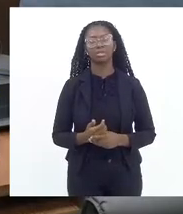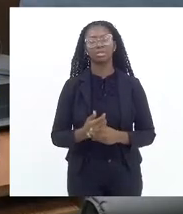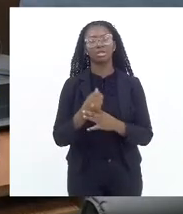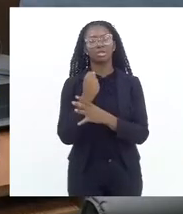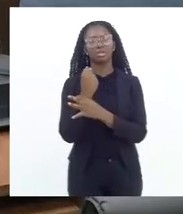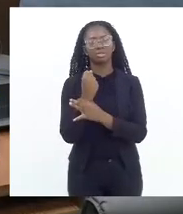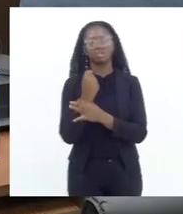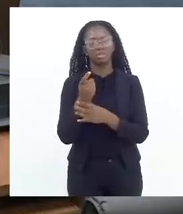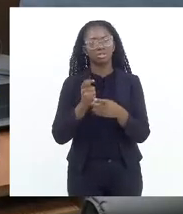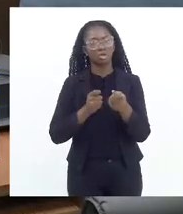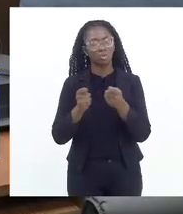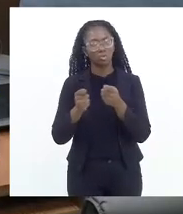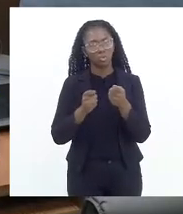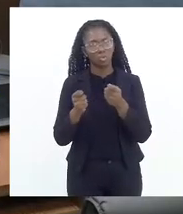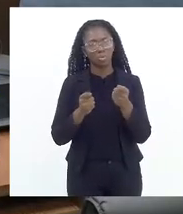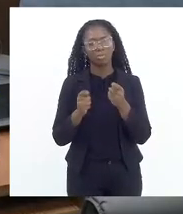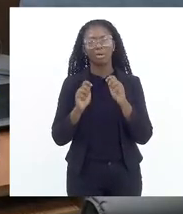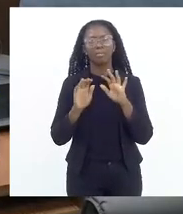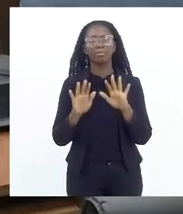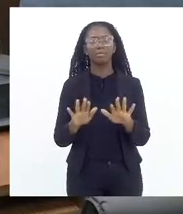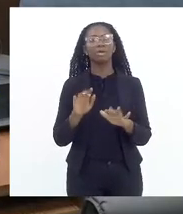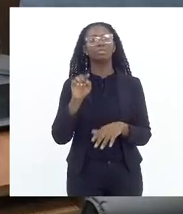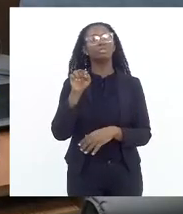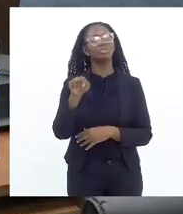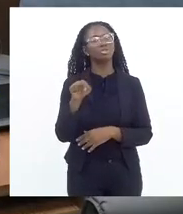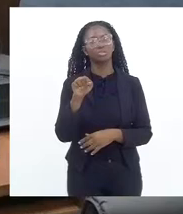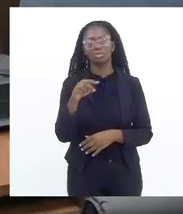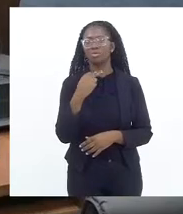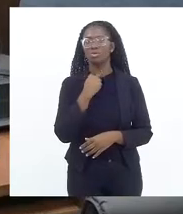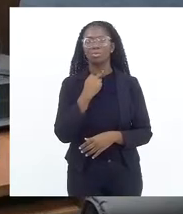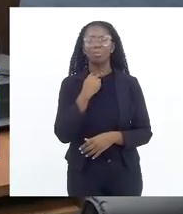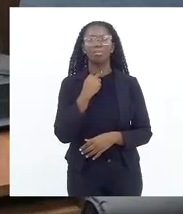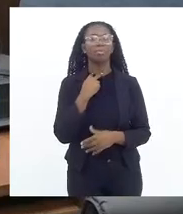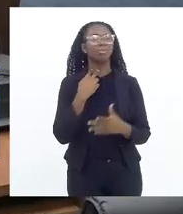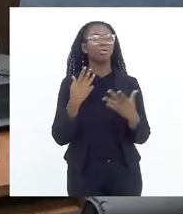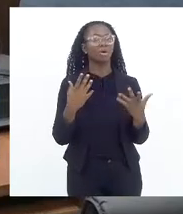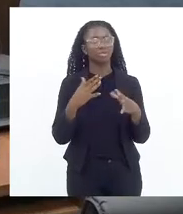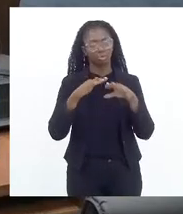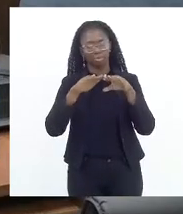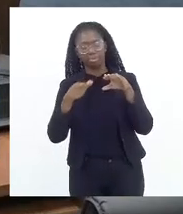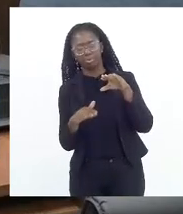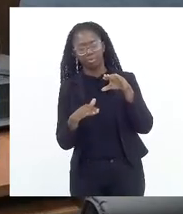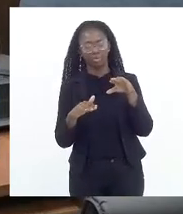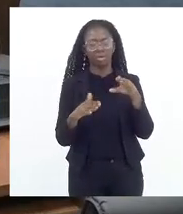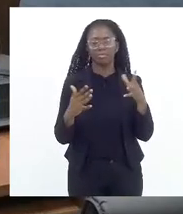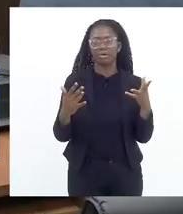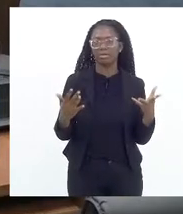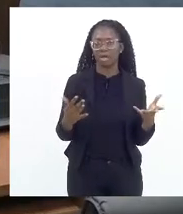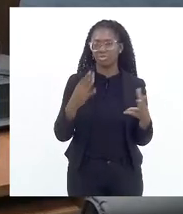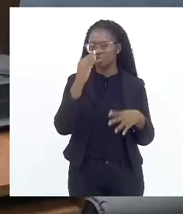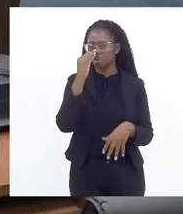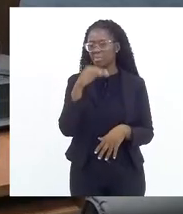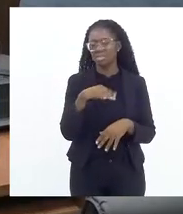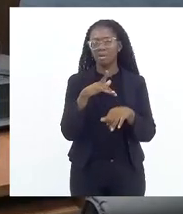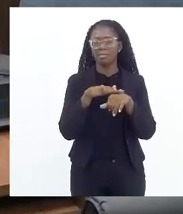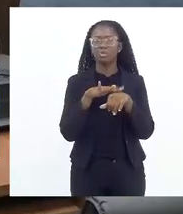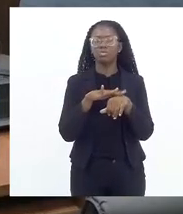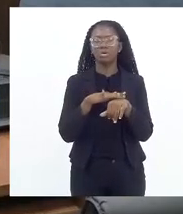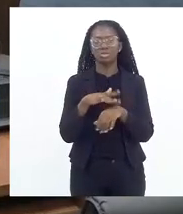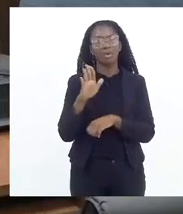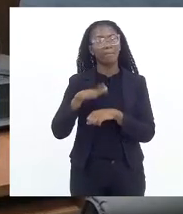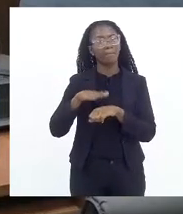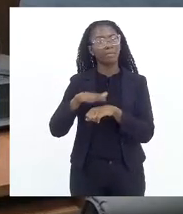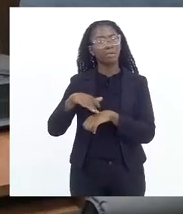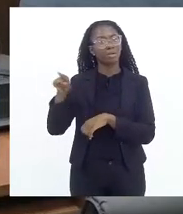economia, mas isso não pode ser à custa de uma doença que os próprios cientistas, e